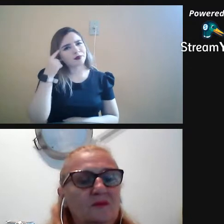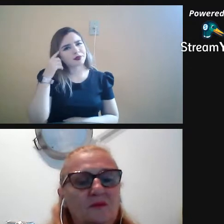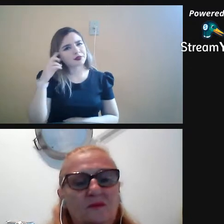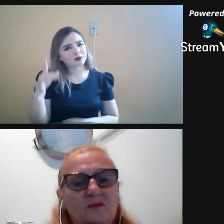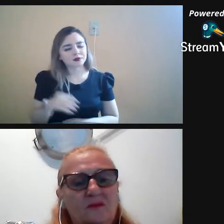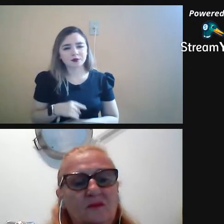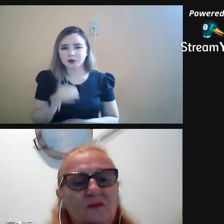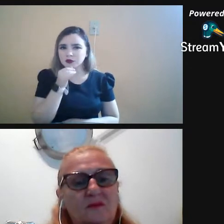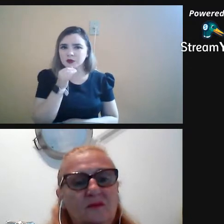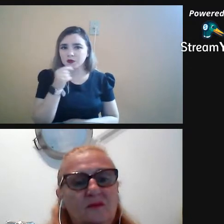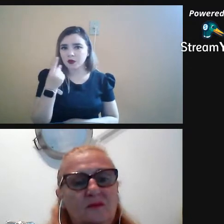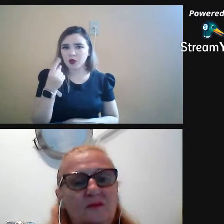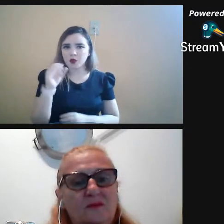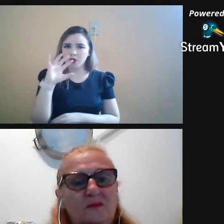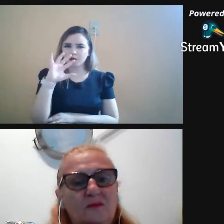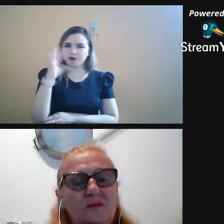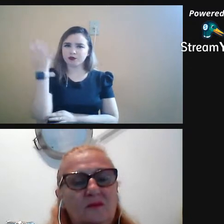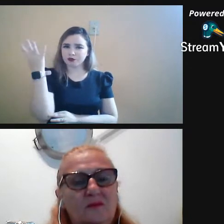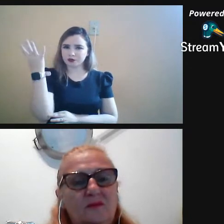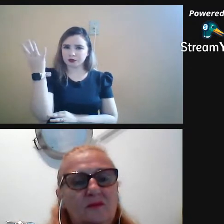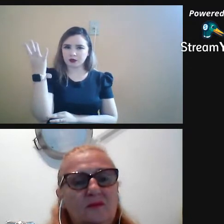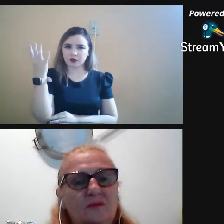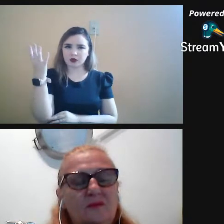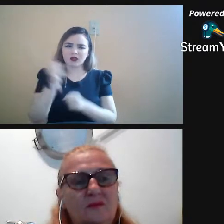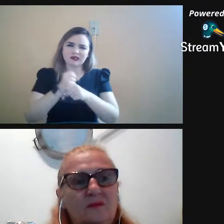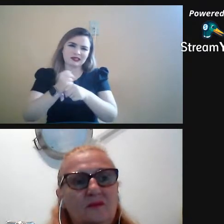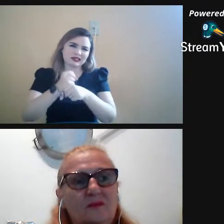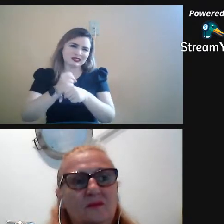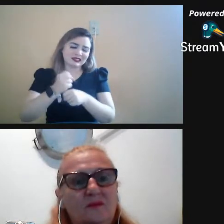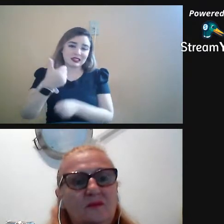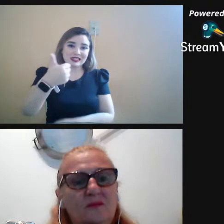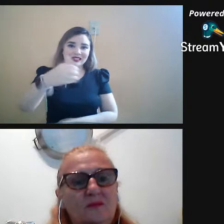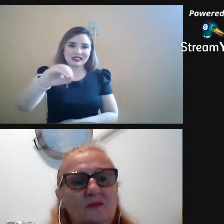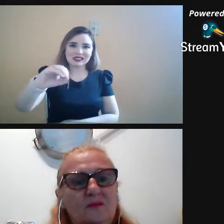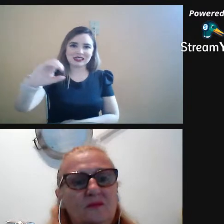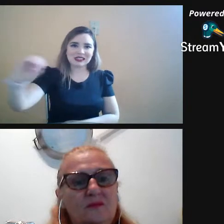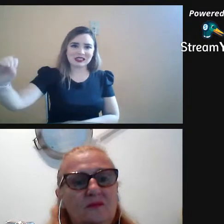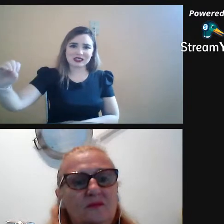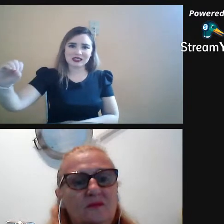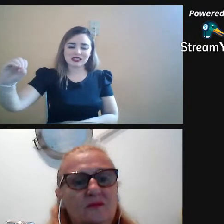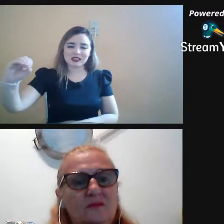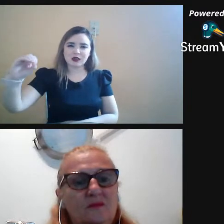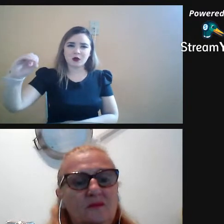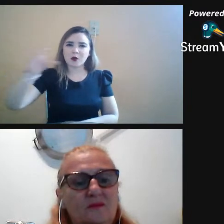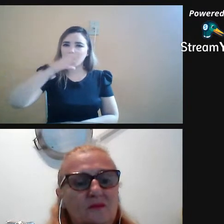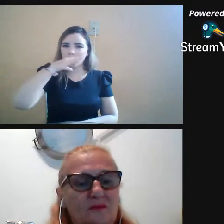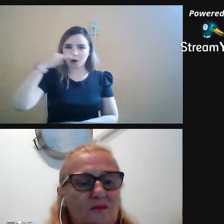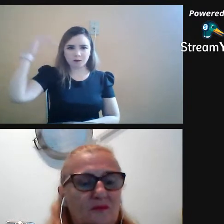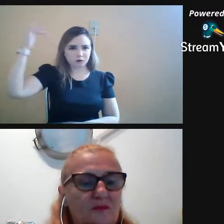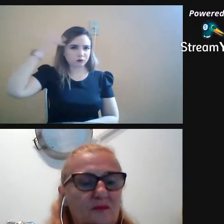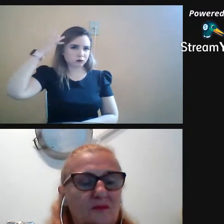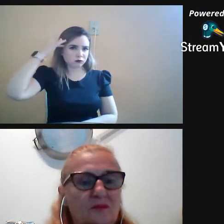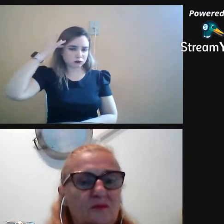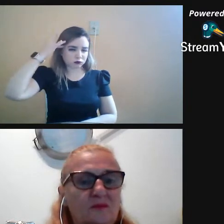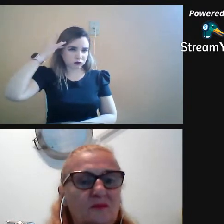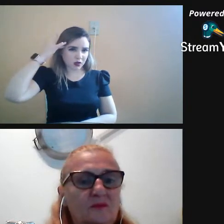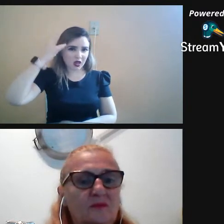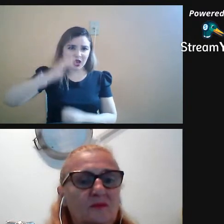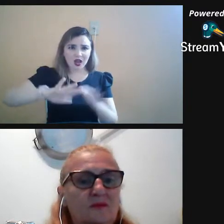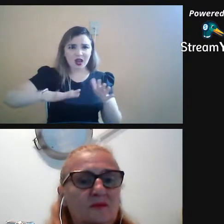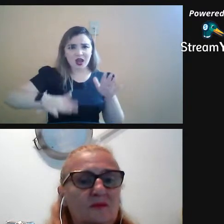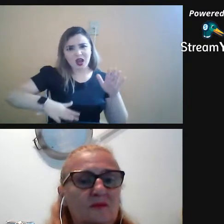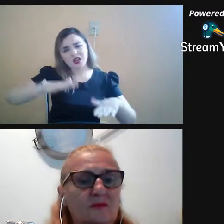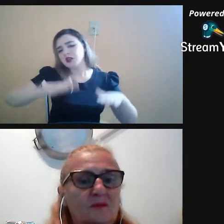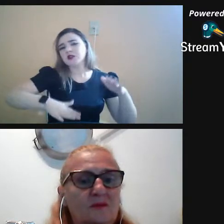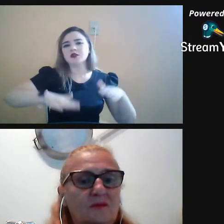uma árvore nativa leva 100 anos para atingir a maturidade, o eucalipto, às vezes, leva 6